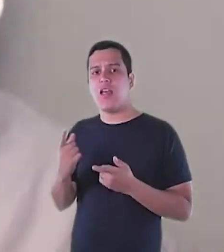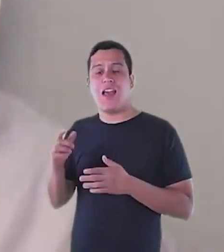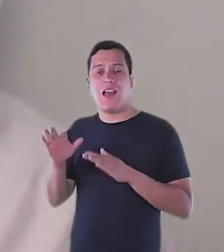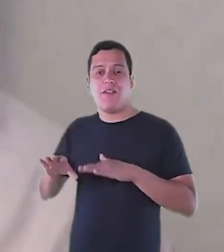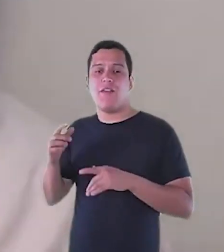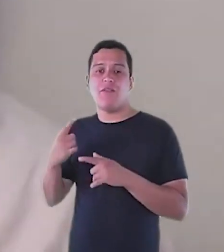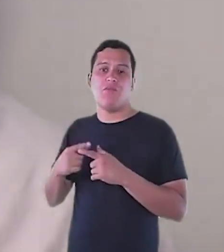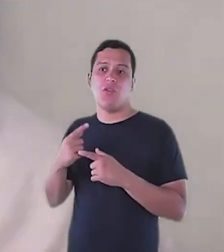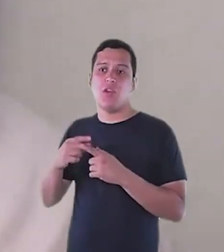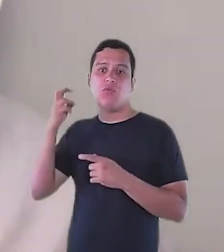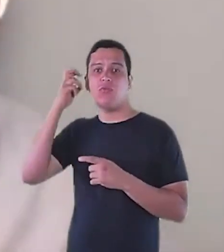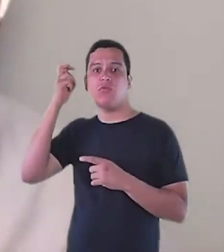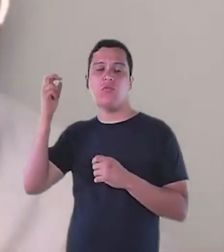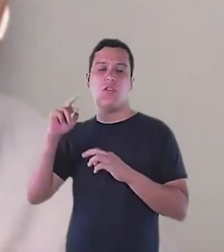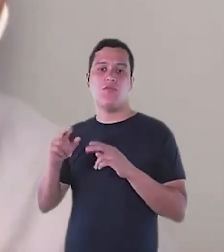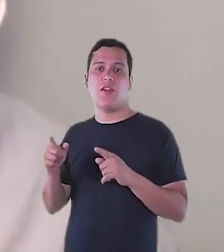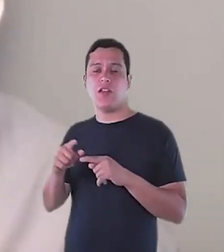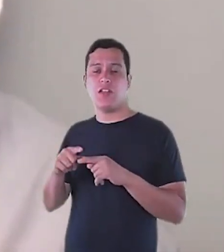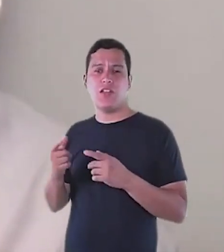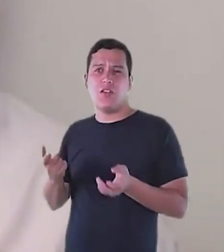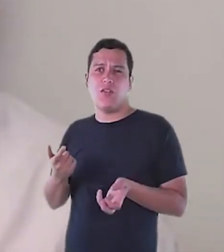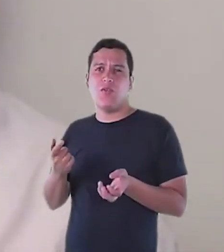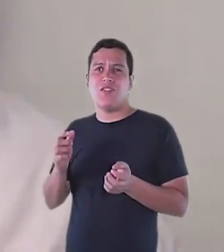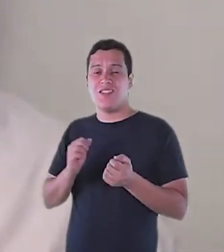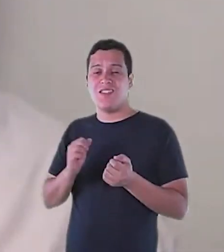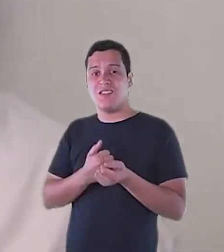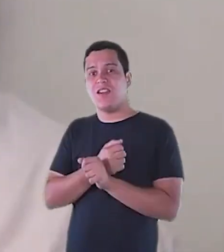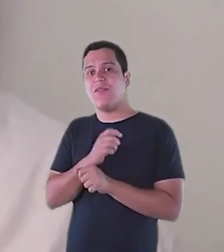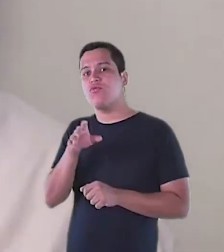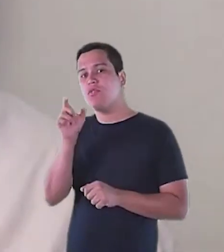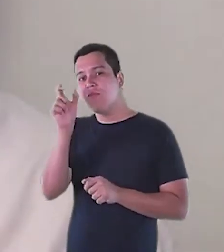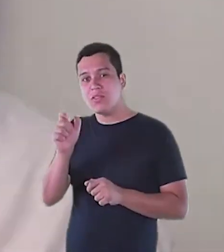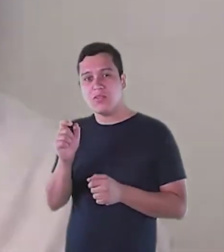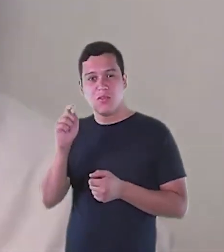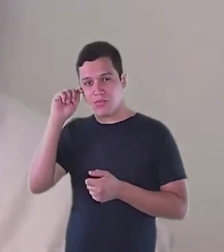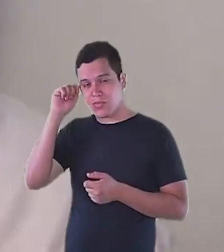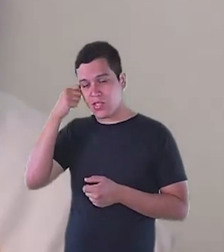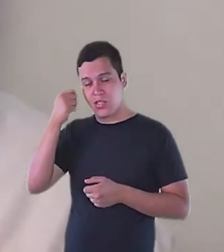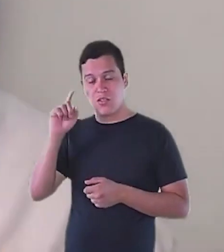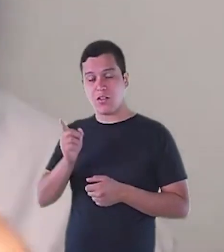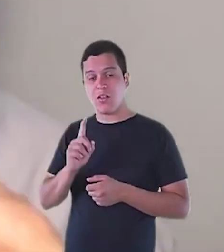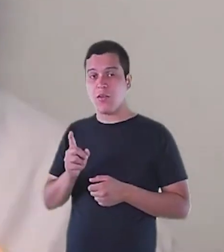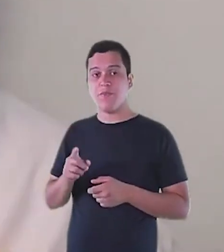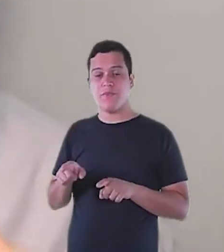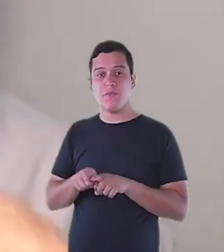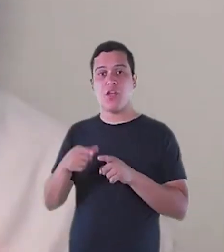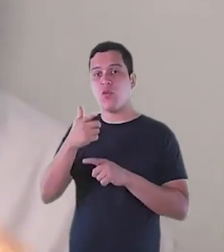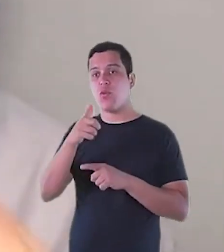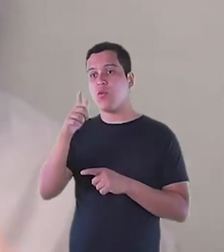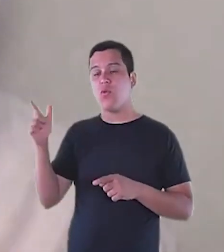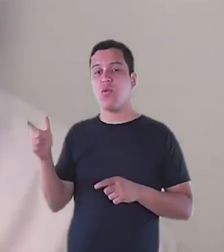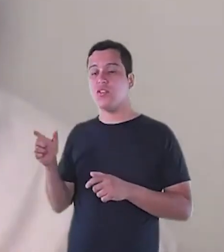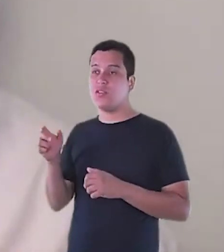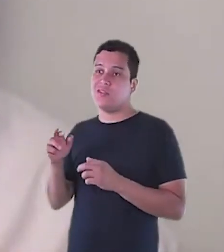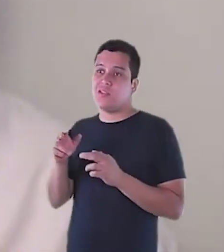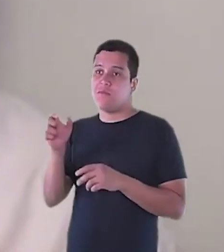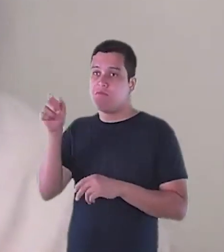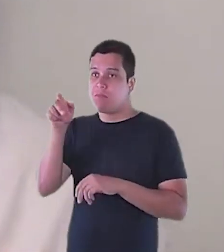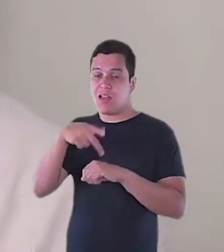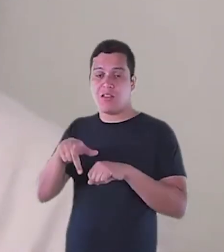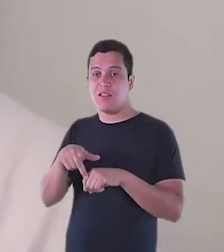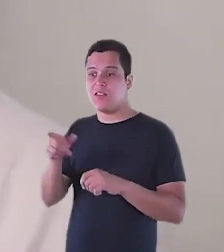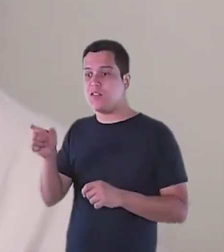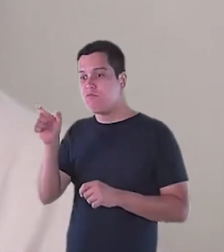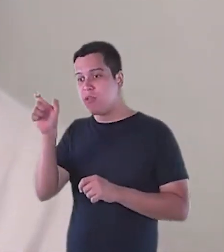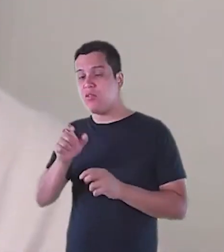na mesma época que a mesquita de Marrakech estava sendo construída por escravos cristãos europeus capturados